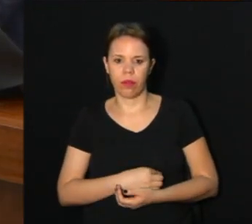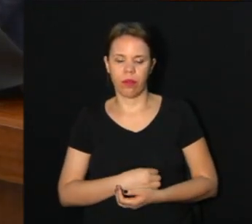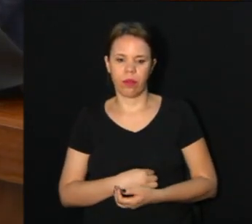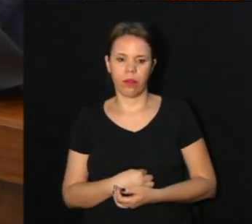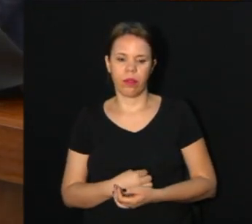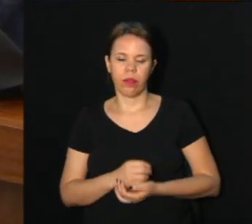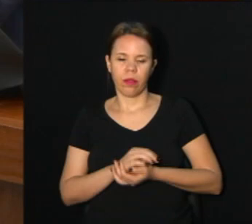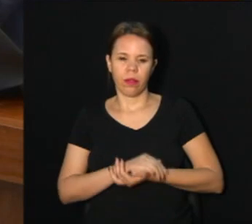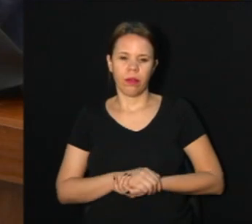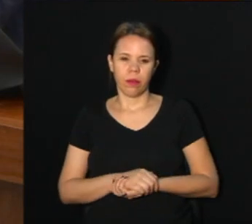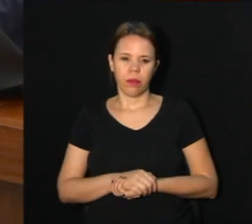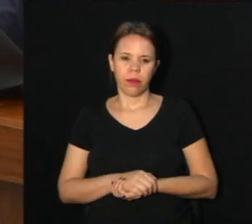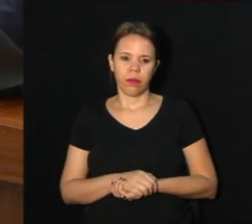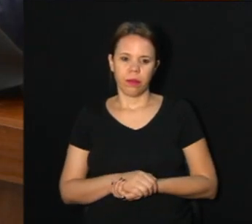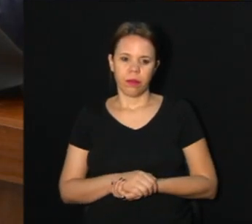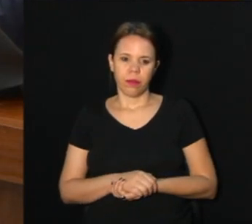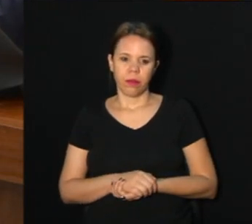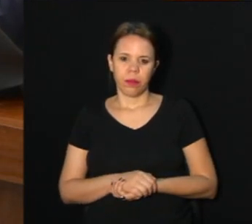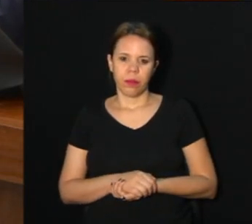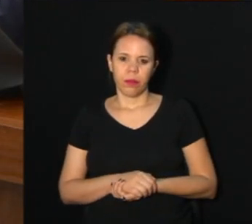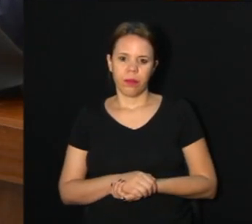baixo.